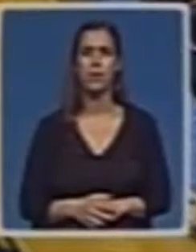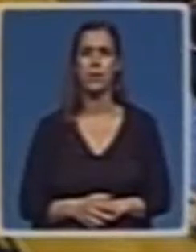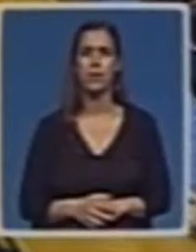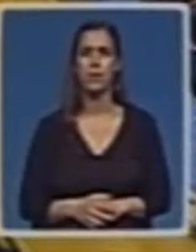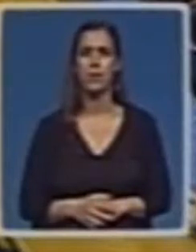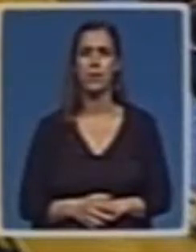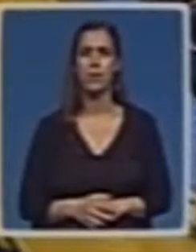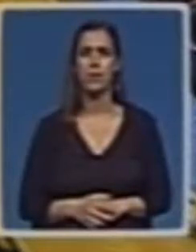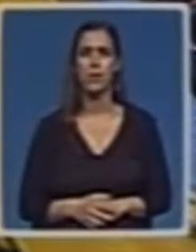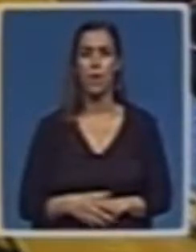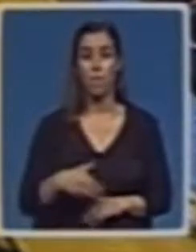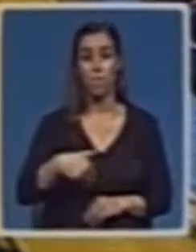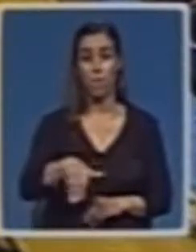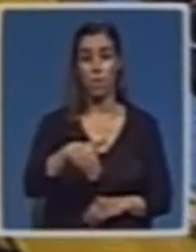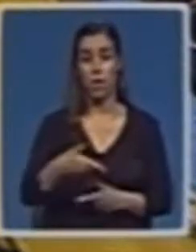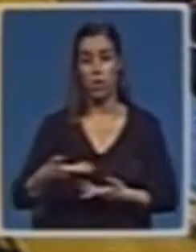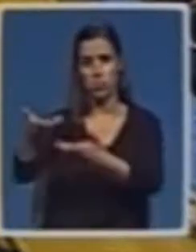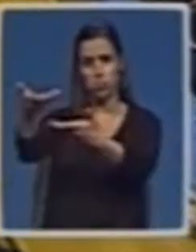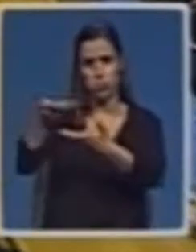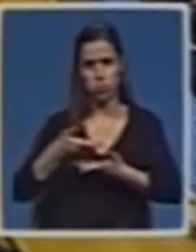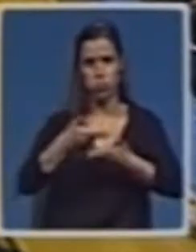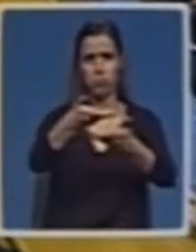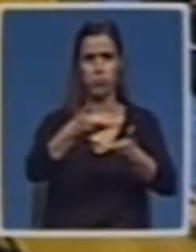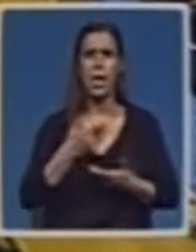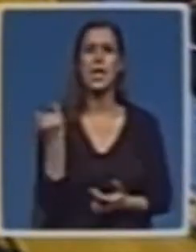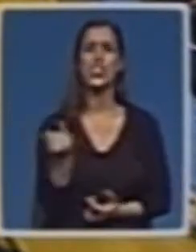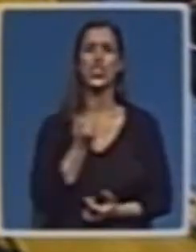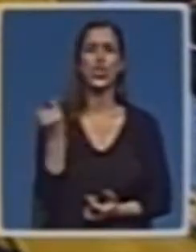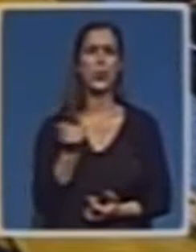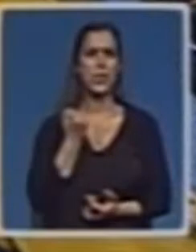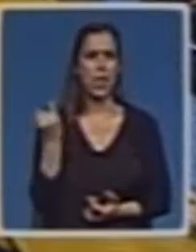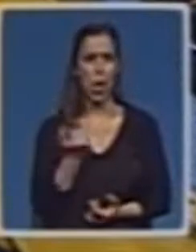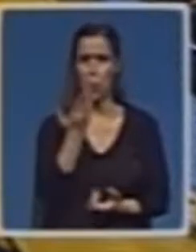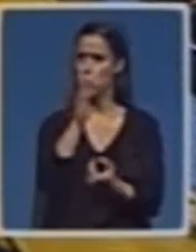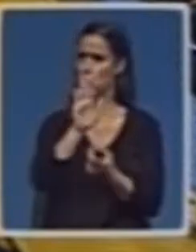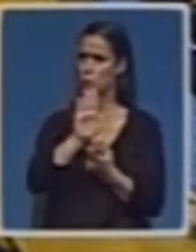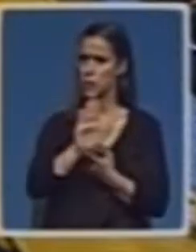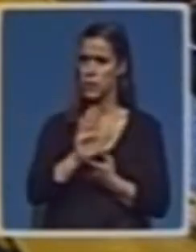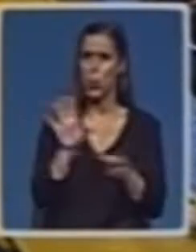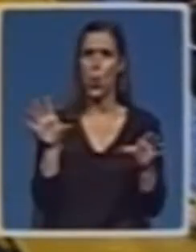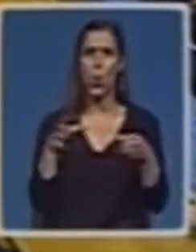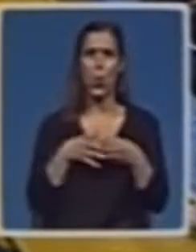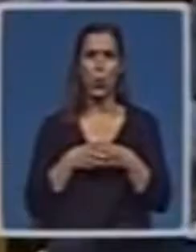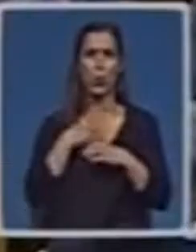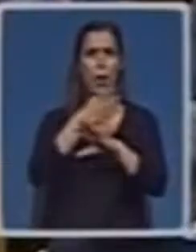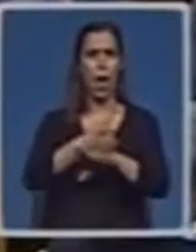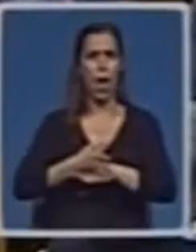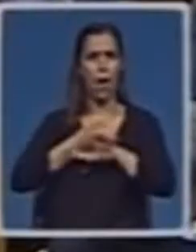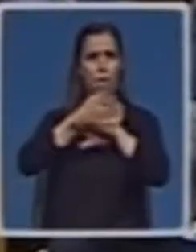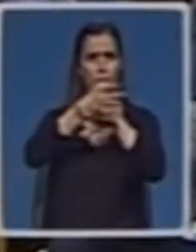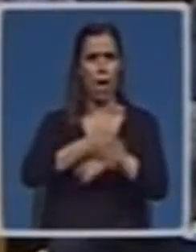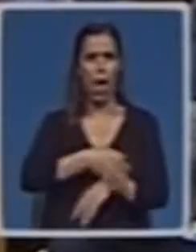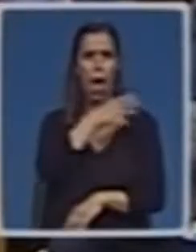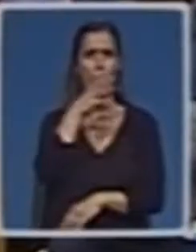Vão ser, aliás, recebidas também diversas instituições. Uma delas é o Clube Naval